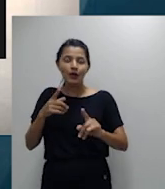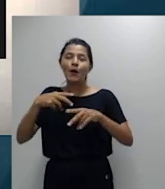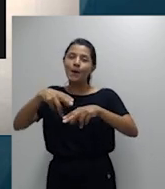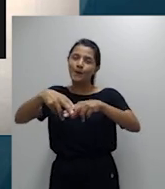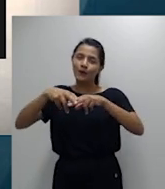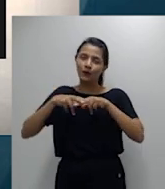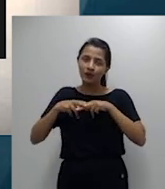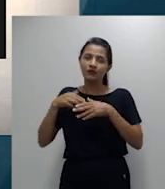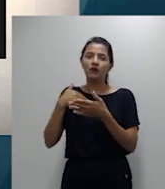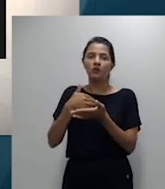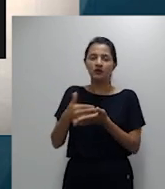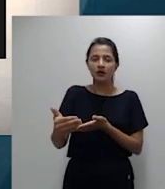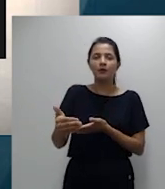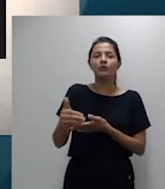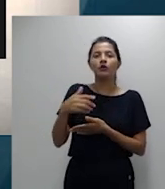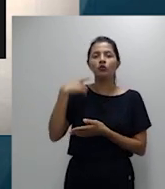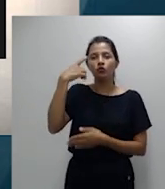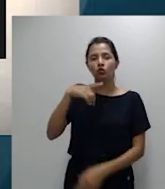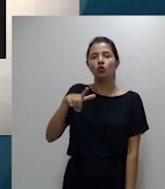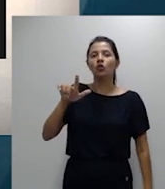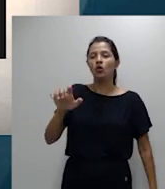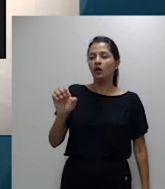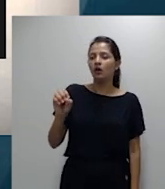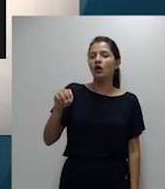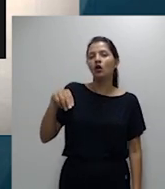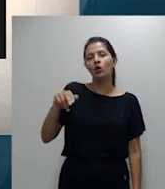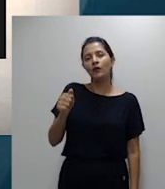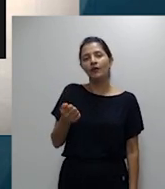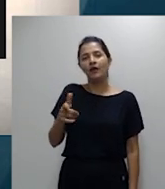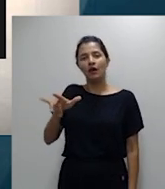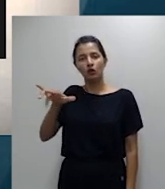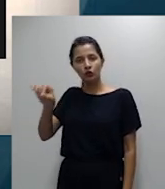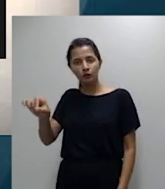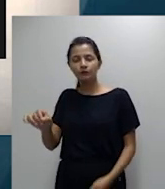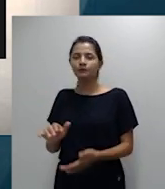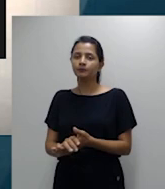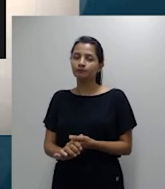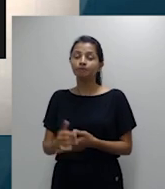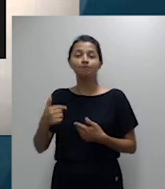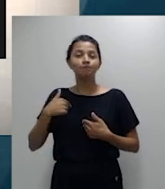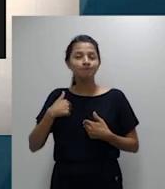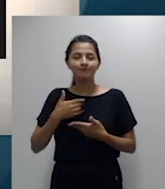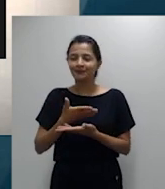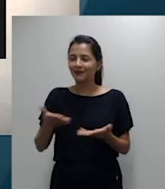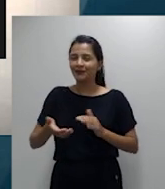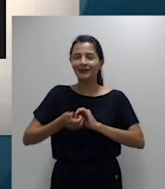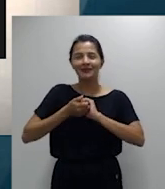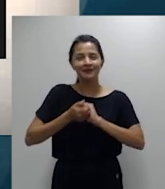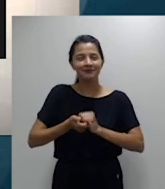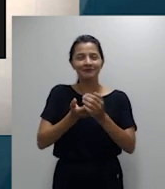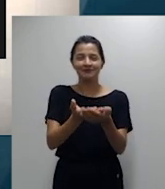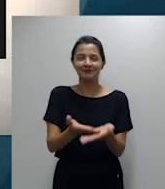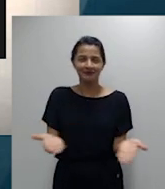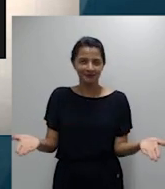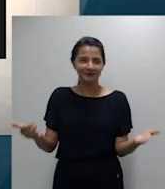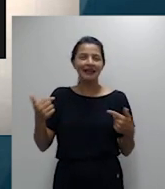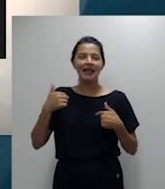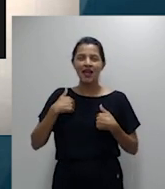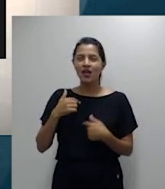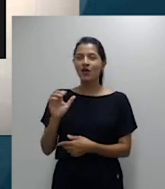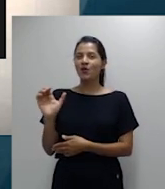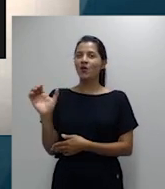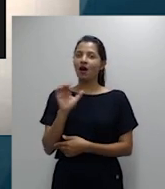pelo tô Leonardo Bradesco seu presidente saudou a todos na sua pessoa seria